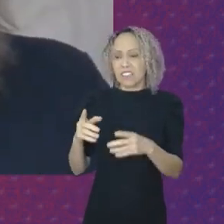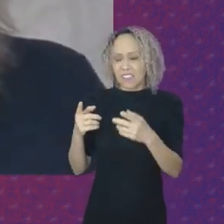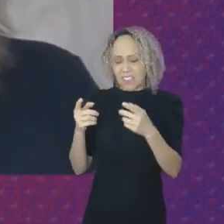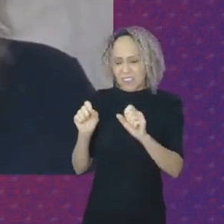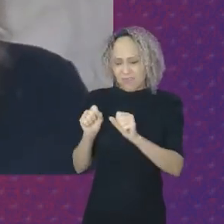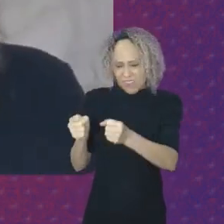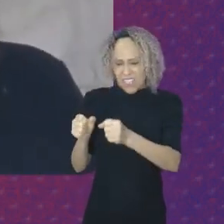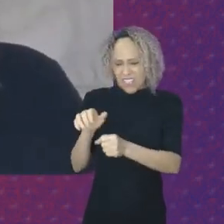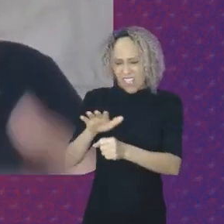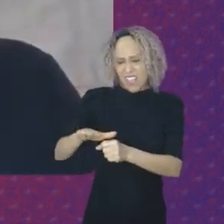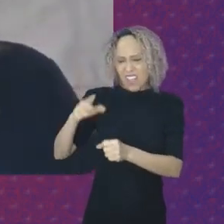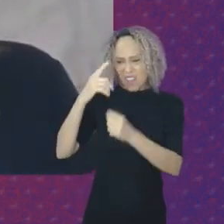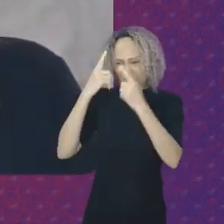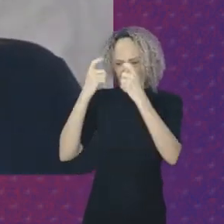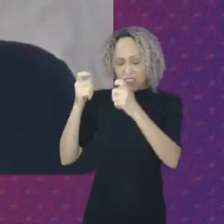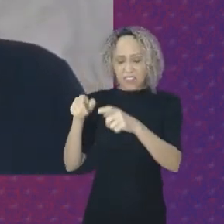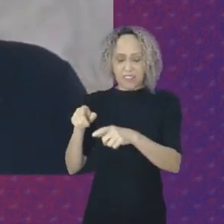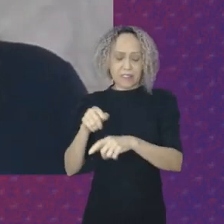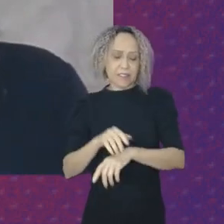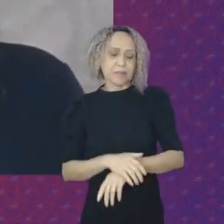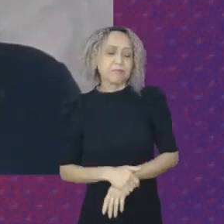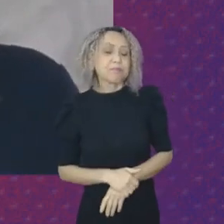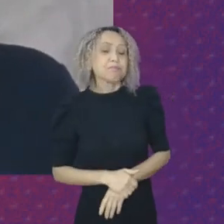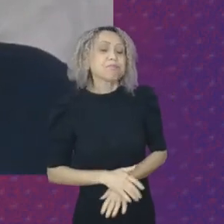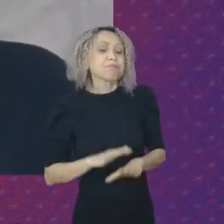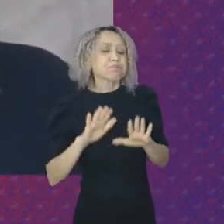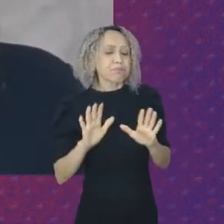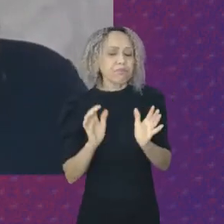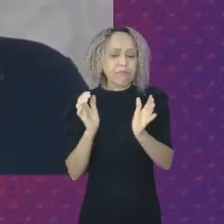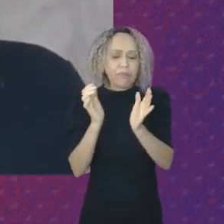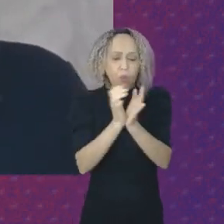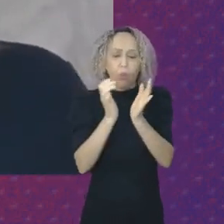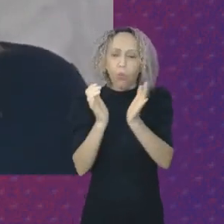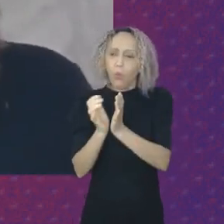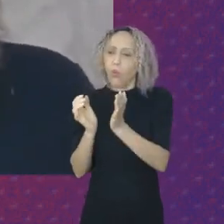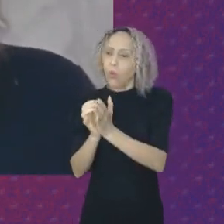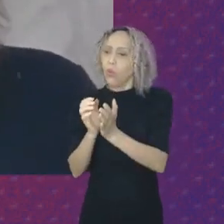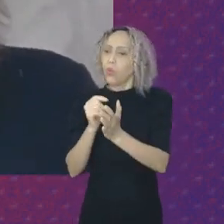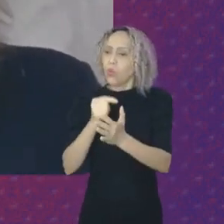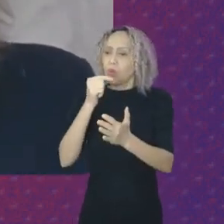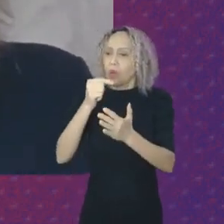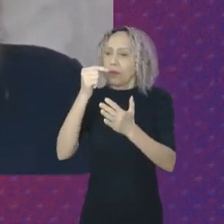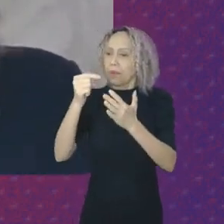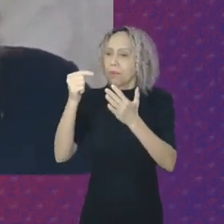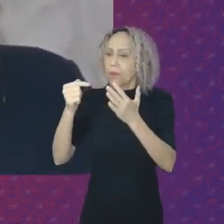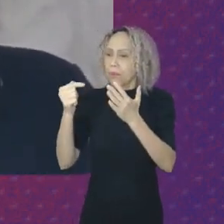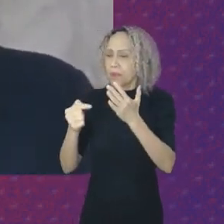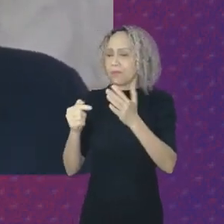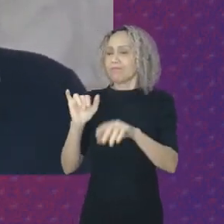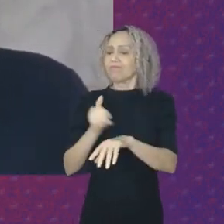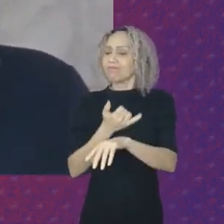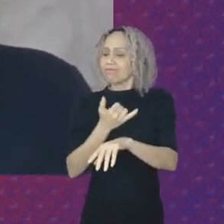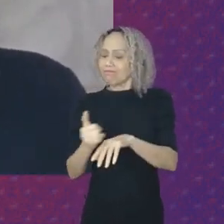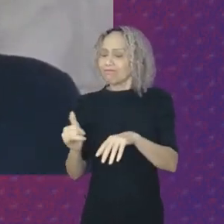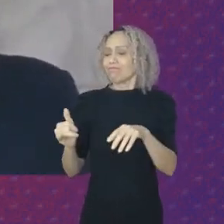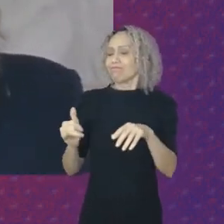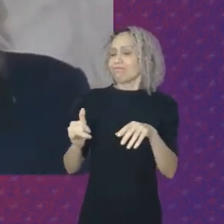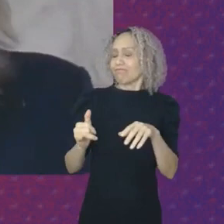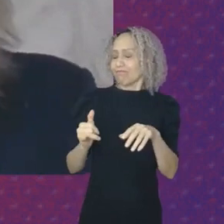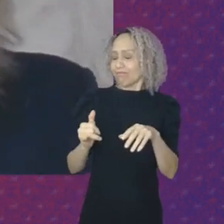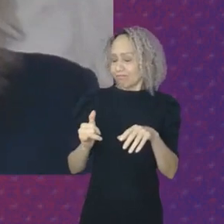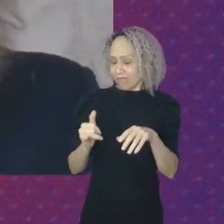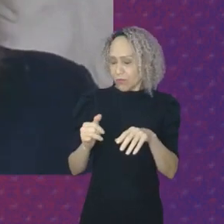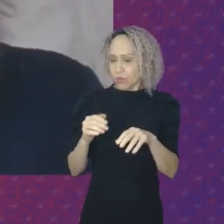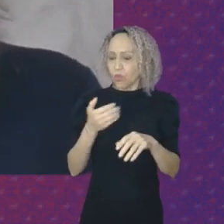importante que esse conjunto de iniciativas do governo tenha divulgação. Bom, na área